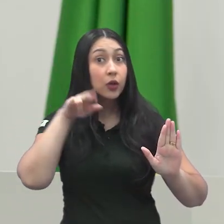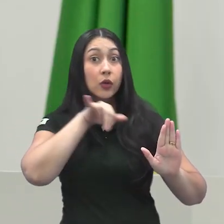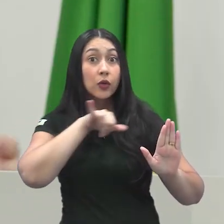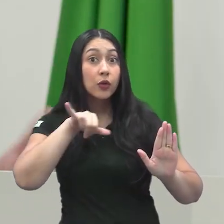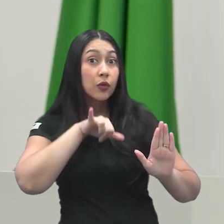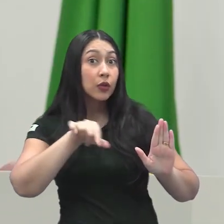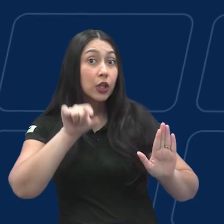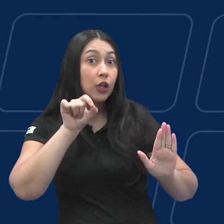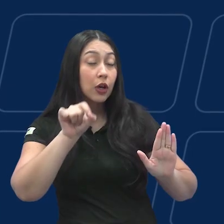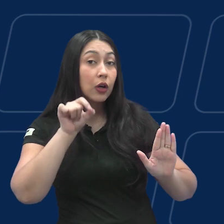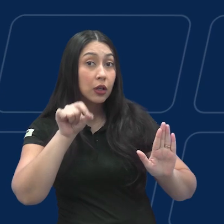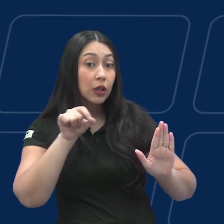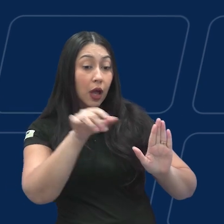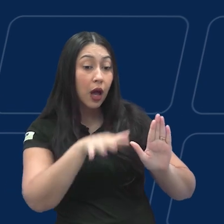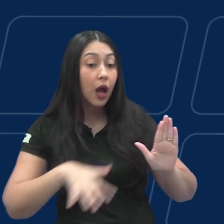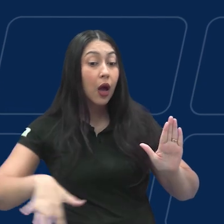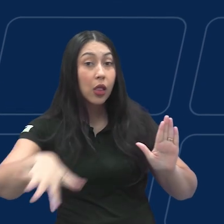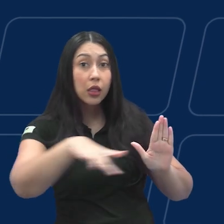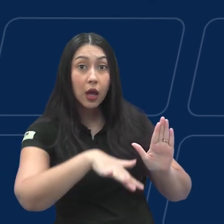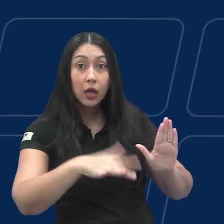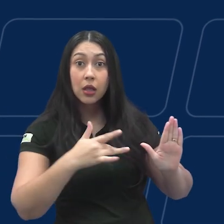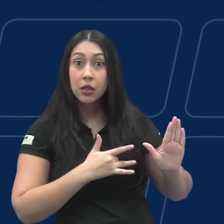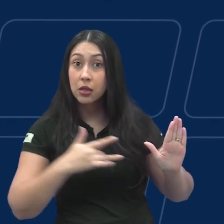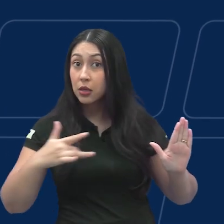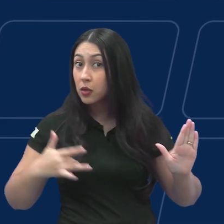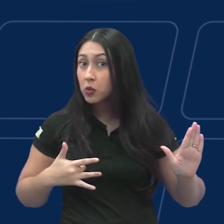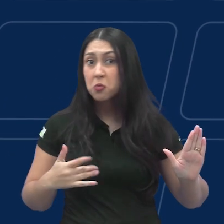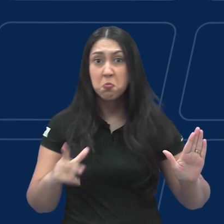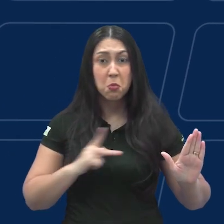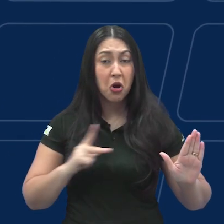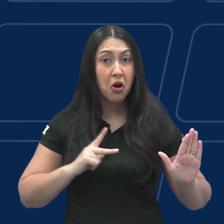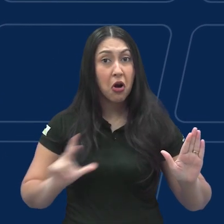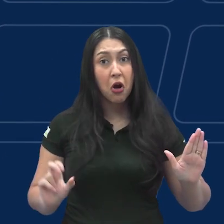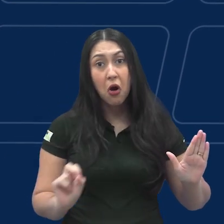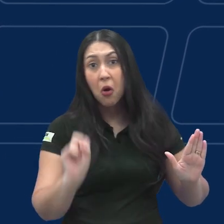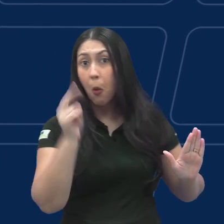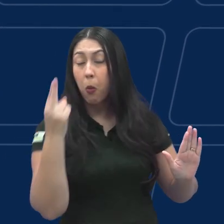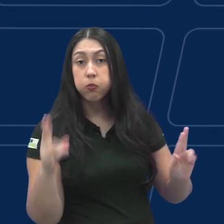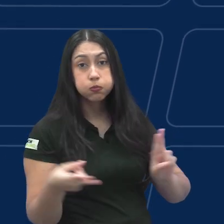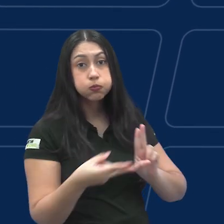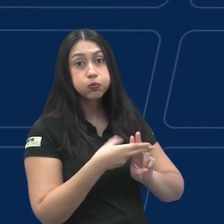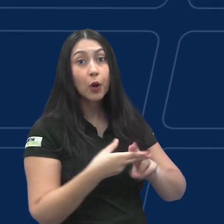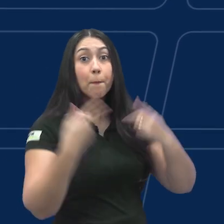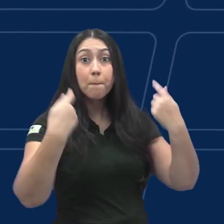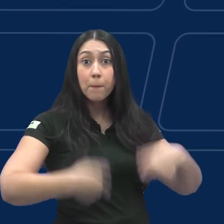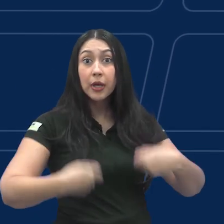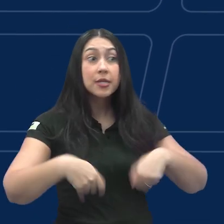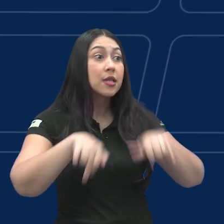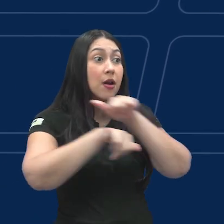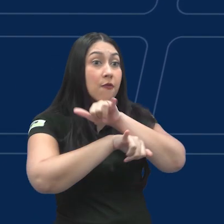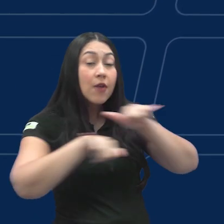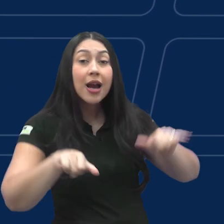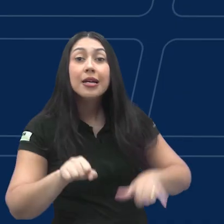Rogério Dacazem. A matéria estabelece que toda a rede de saúde, pública e privada, deve